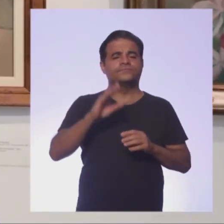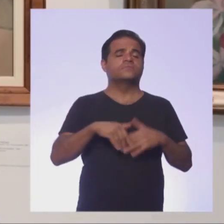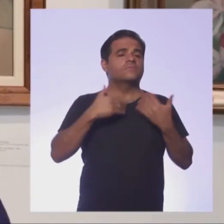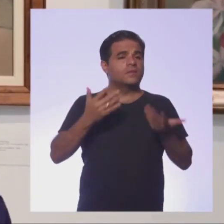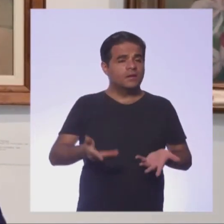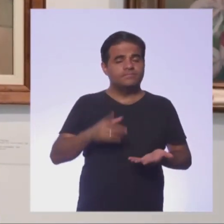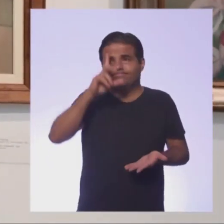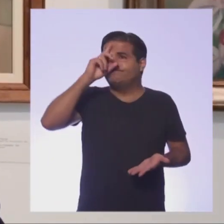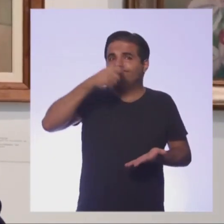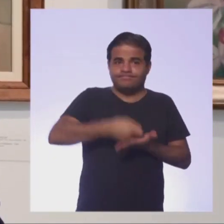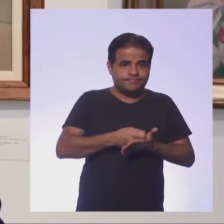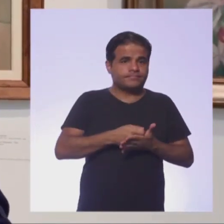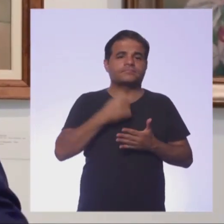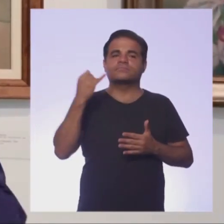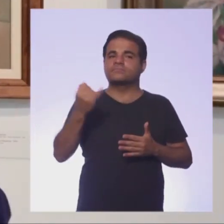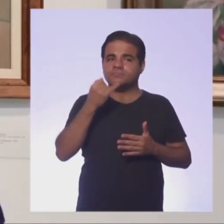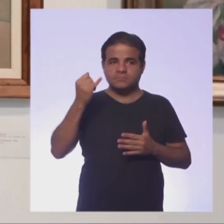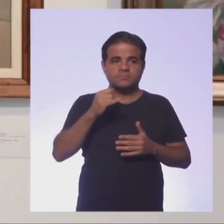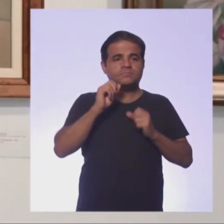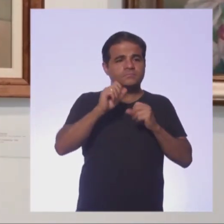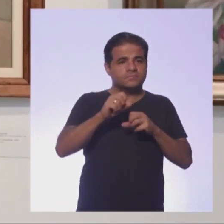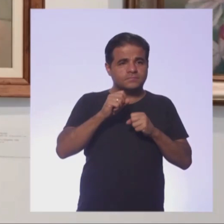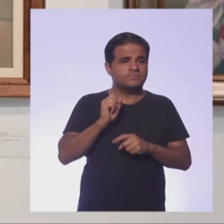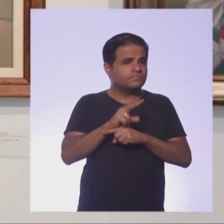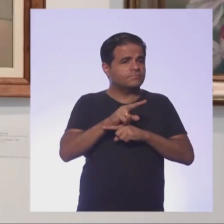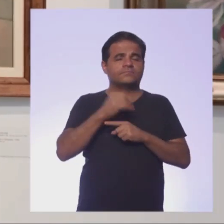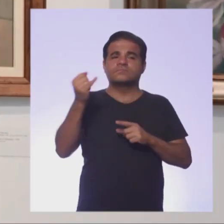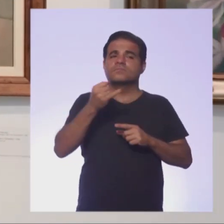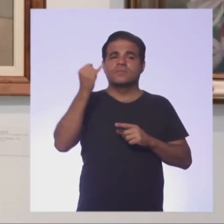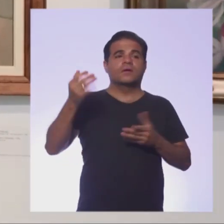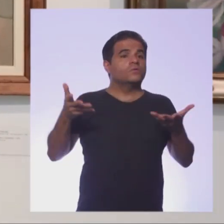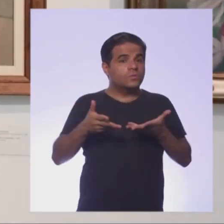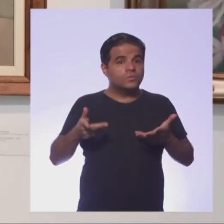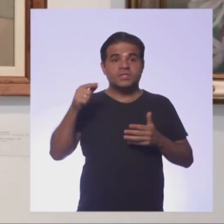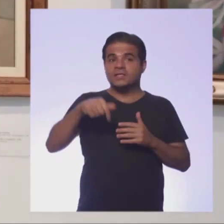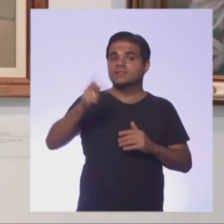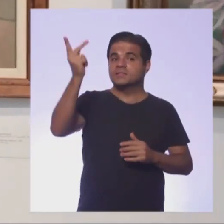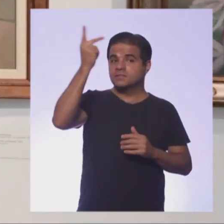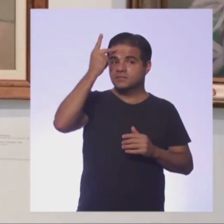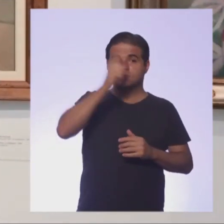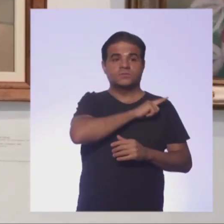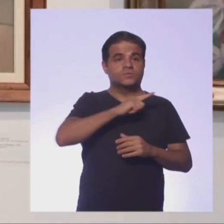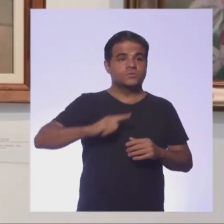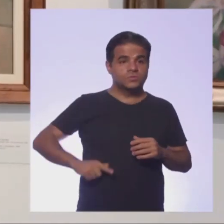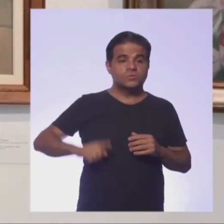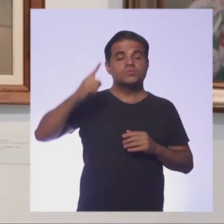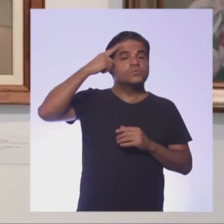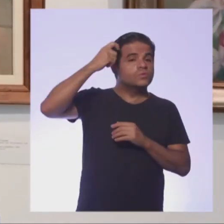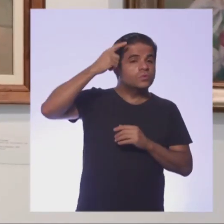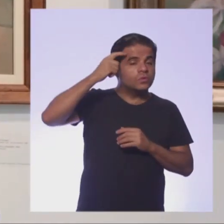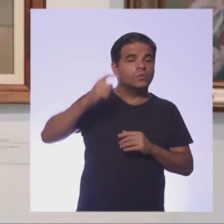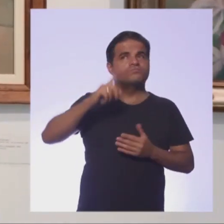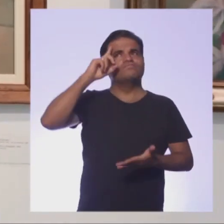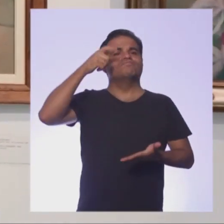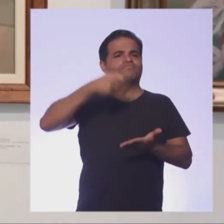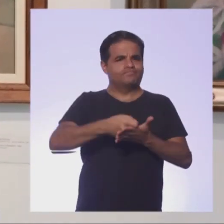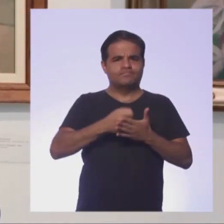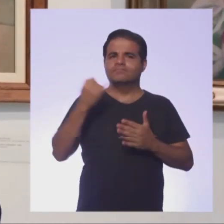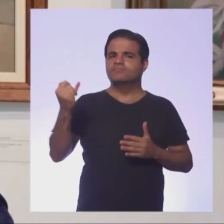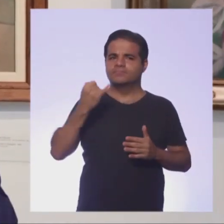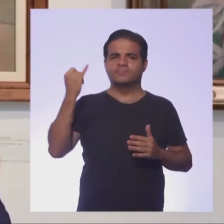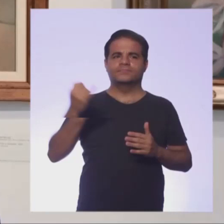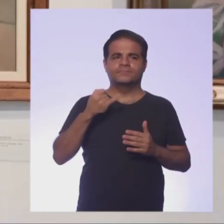faz realmente isso ser prioridade, isso ser essencial. E hoje aqui em São Paulo, o governador João Dória tomou uma decisão muito